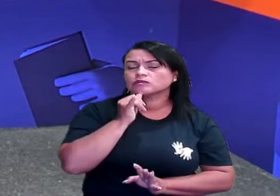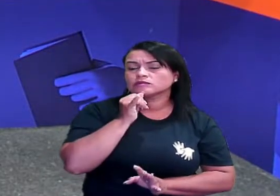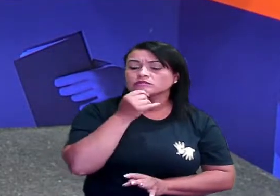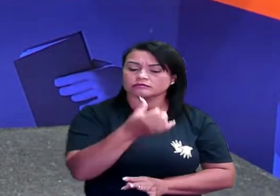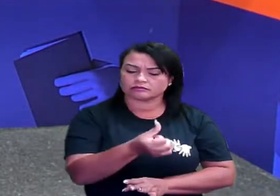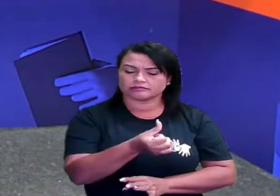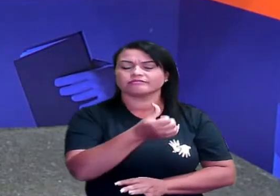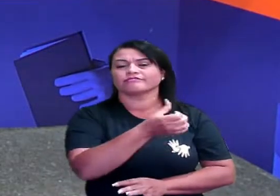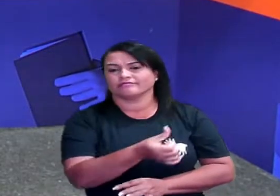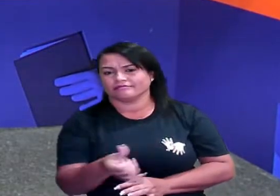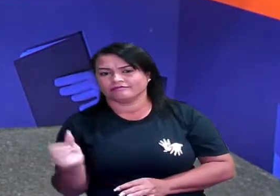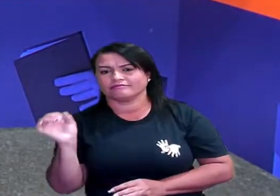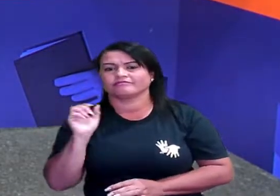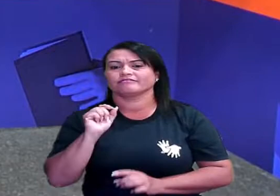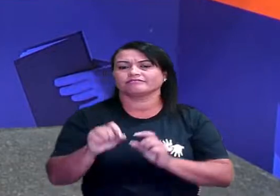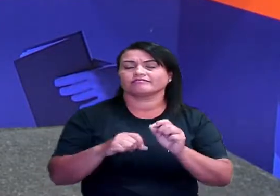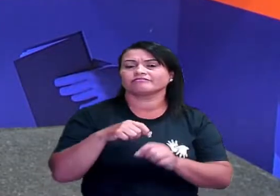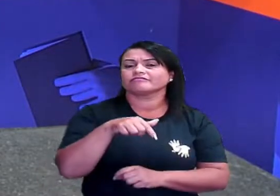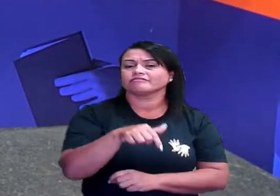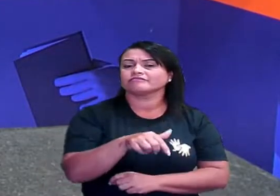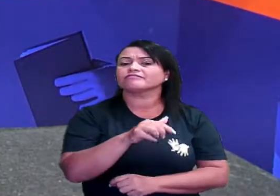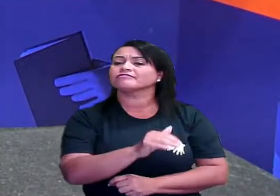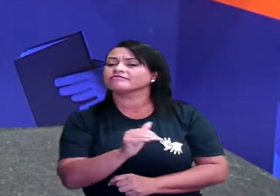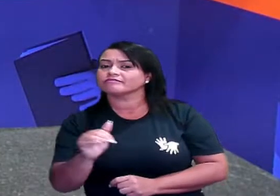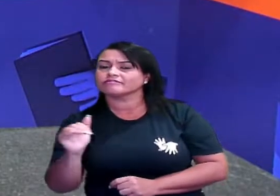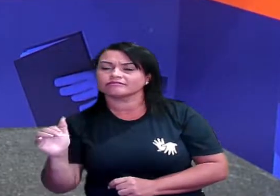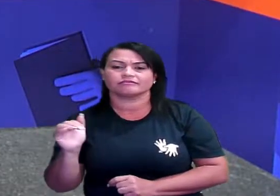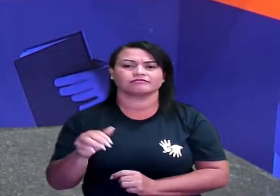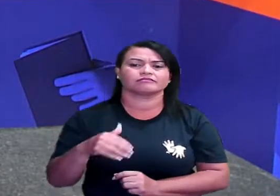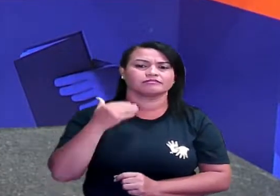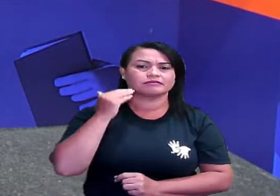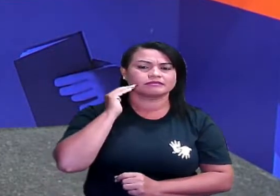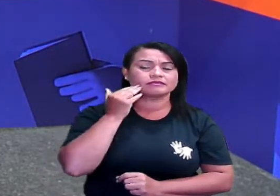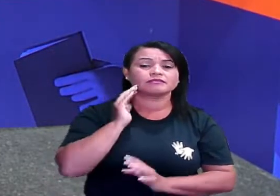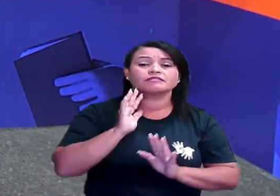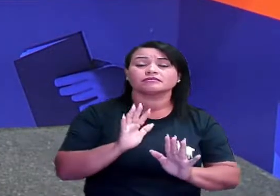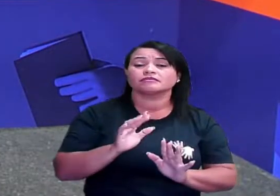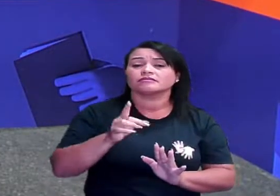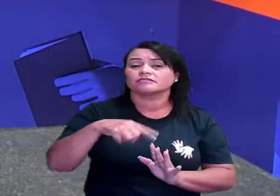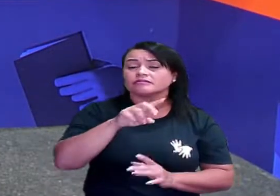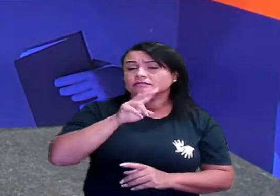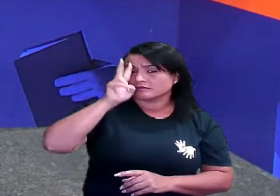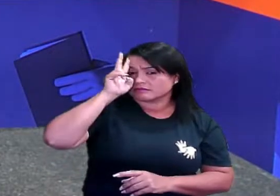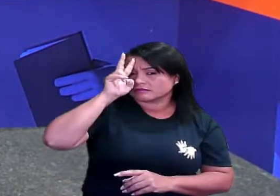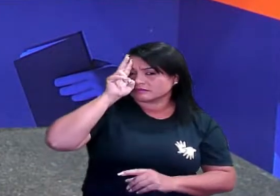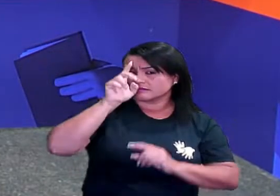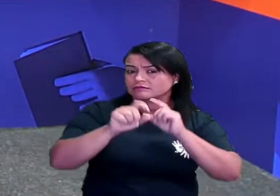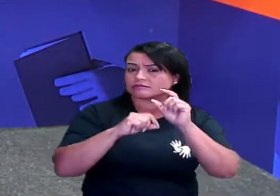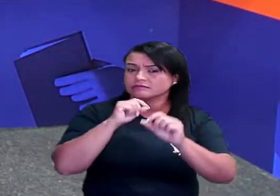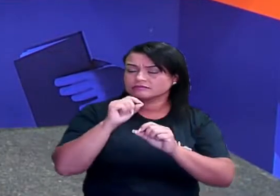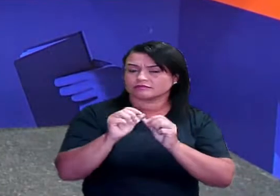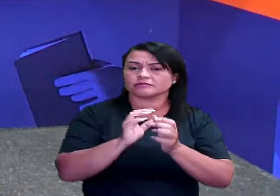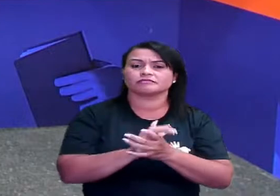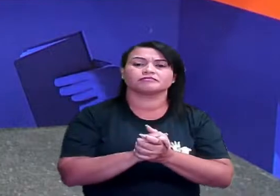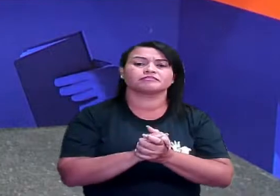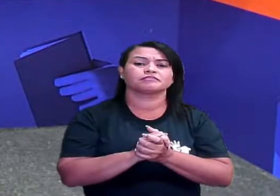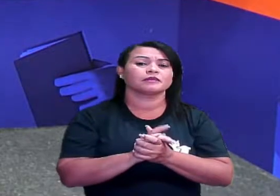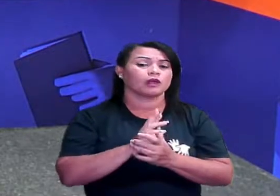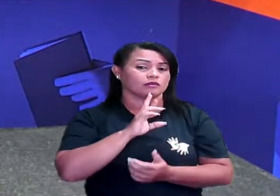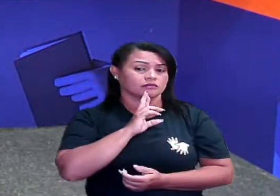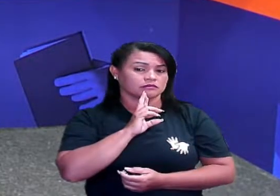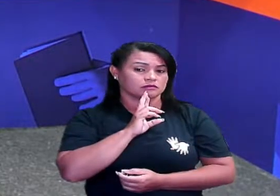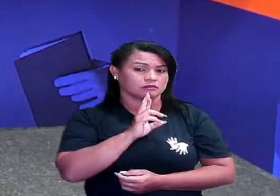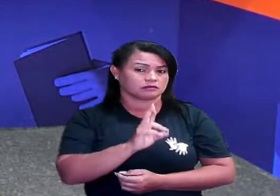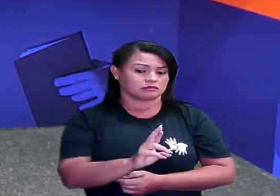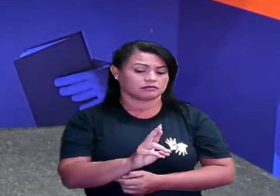6, 6 vezes. Se fosse 7, 7 vezes. E assim por diante. Só que vocês têm que lembrar o seguinte, tá? Ó, o